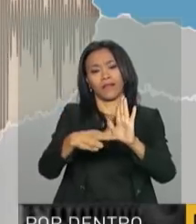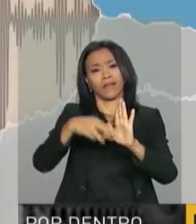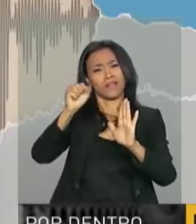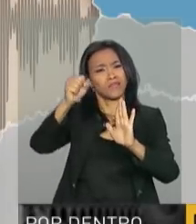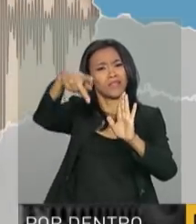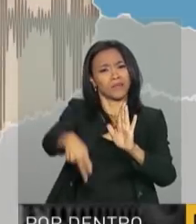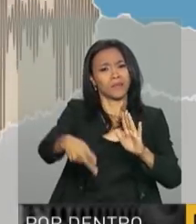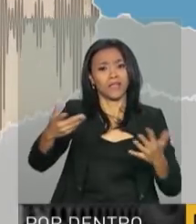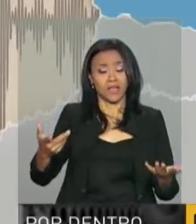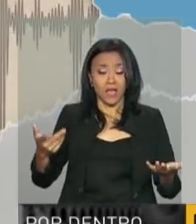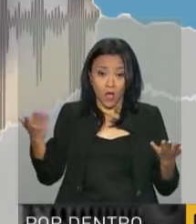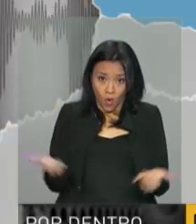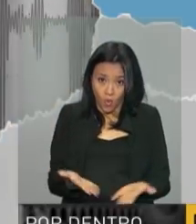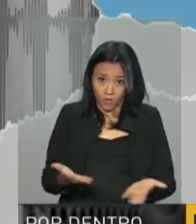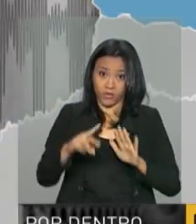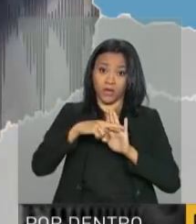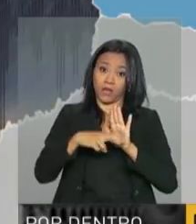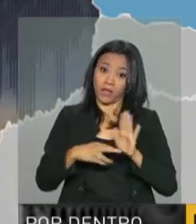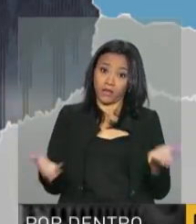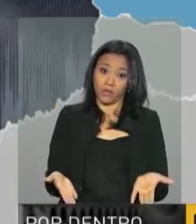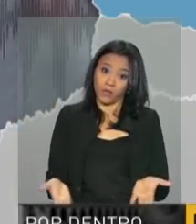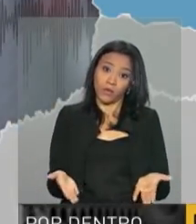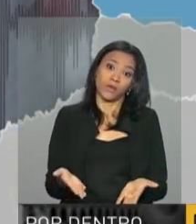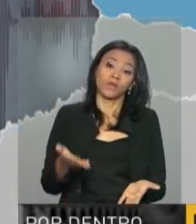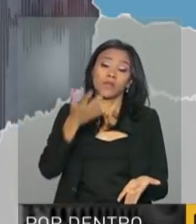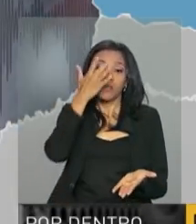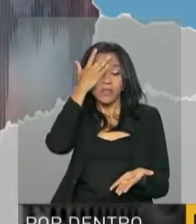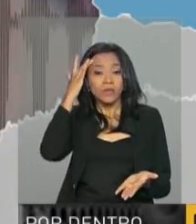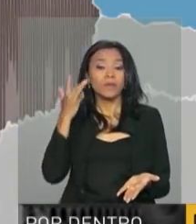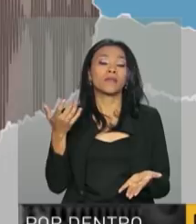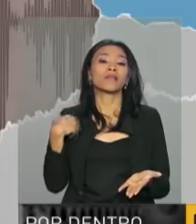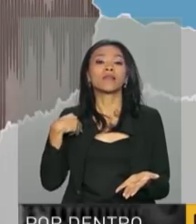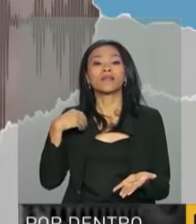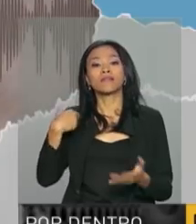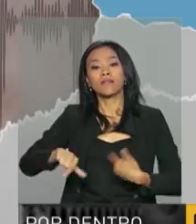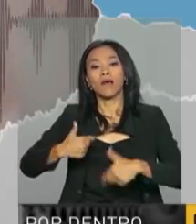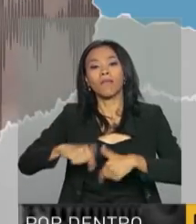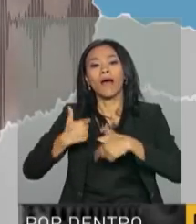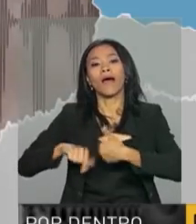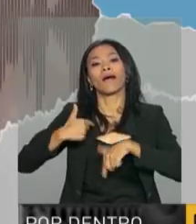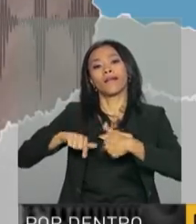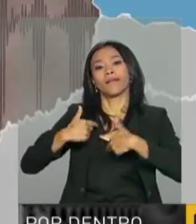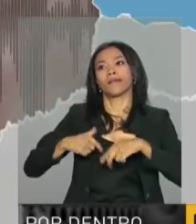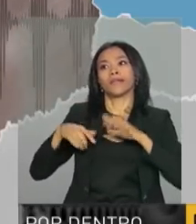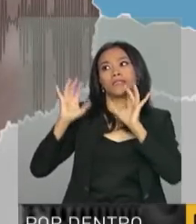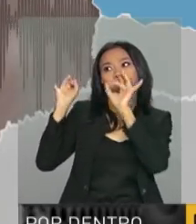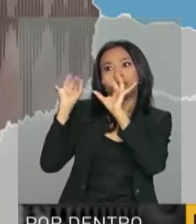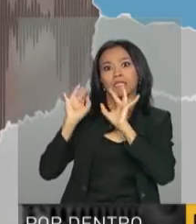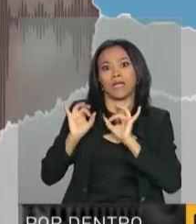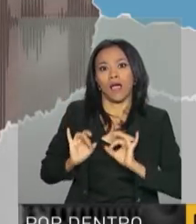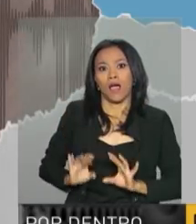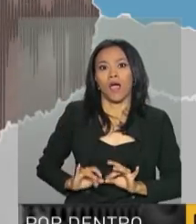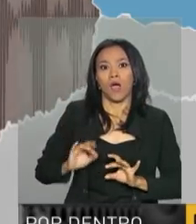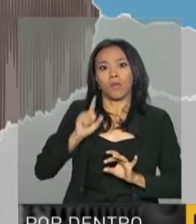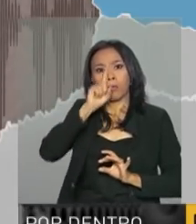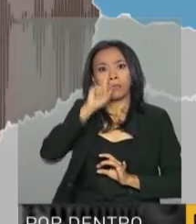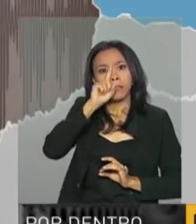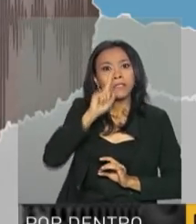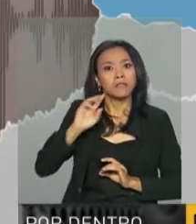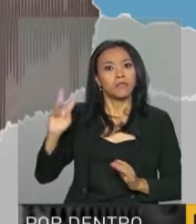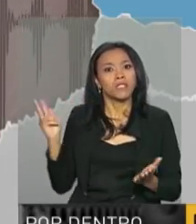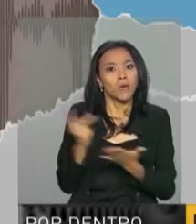pelas regras atuais, né, o segurado que trabalhar em atividade especial e por exposição a agentes nocivos à saúde,